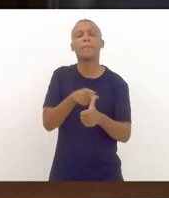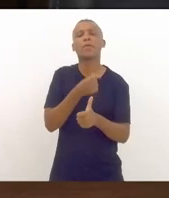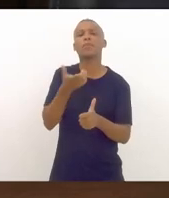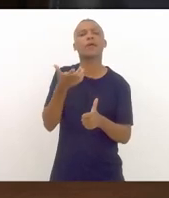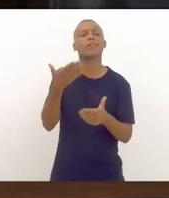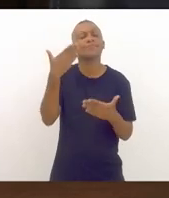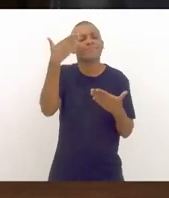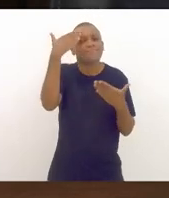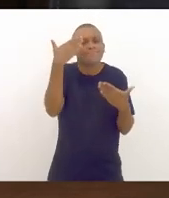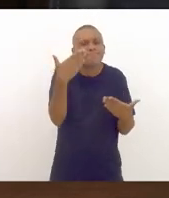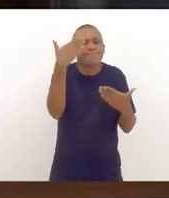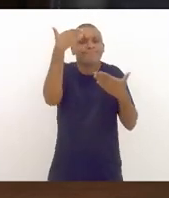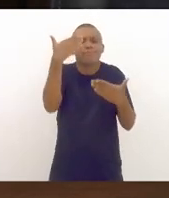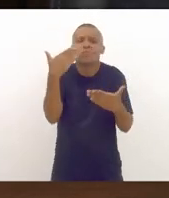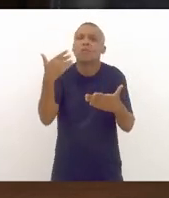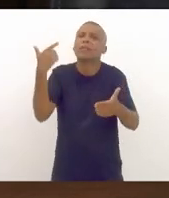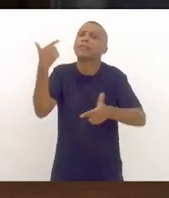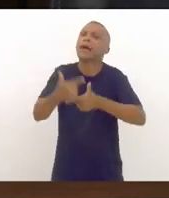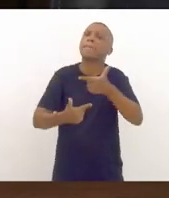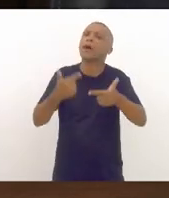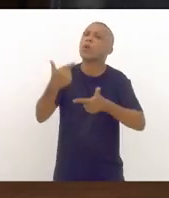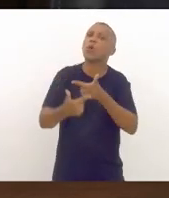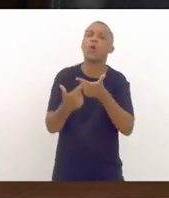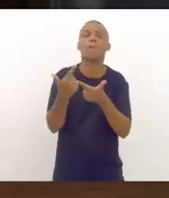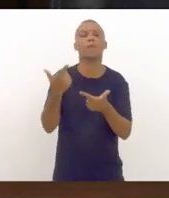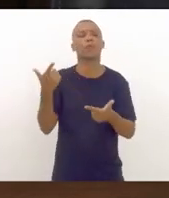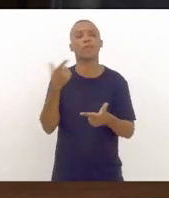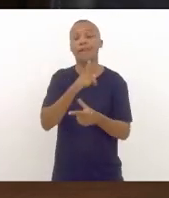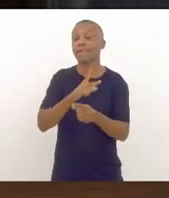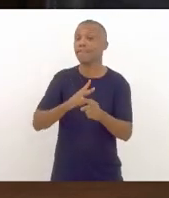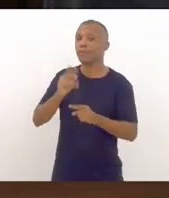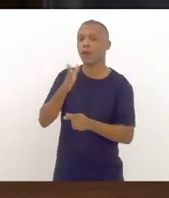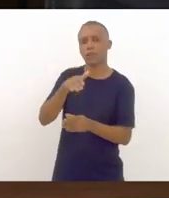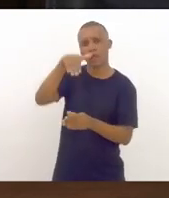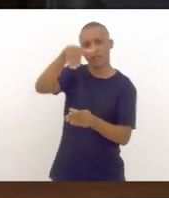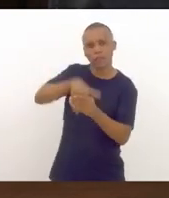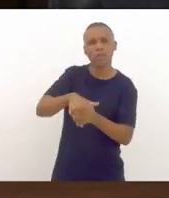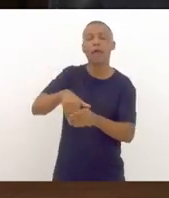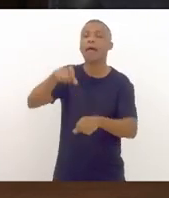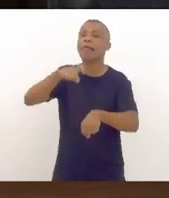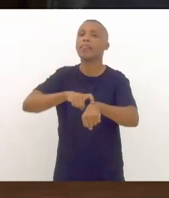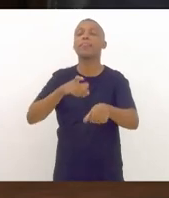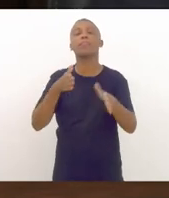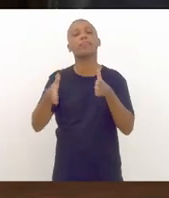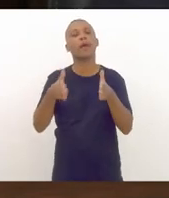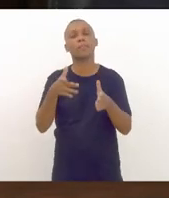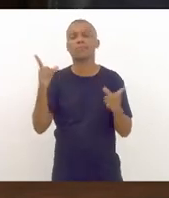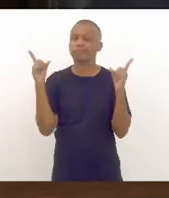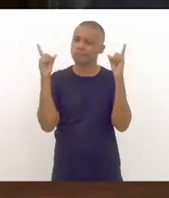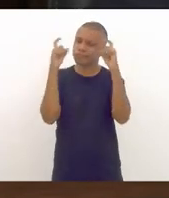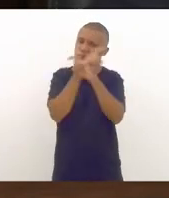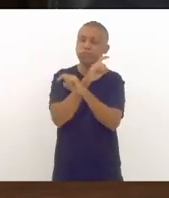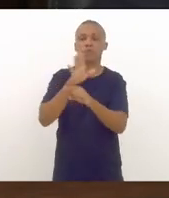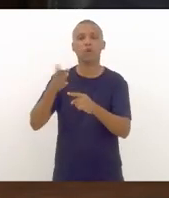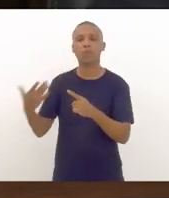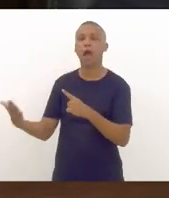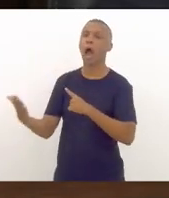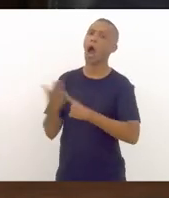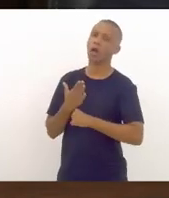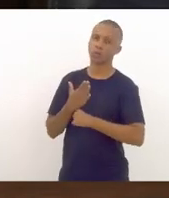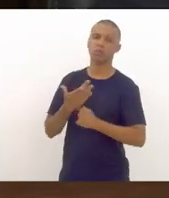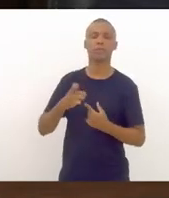que trabalhou pela nossa eleição, trabalhou nesse tempo tão difícil, nos ajudou.